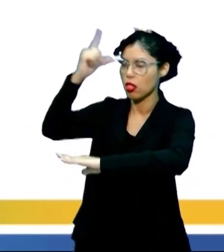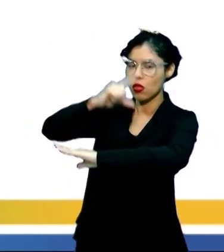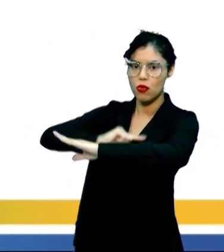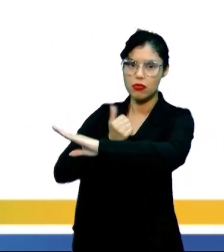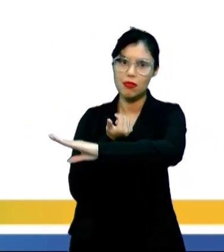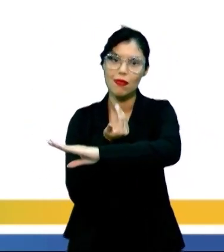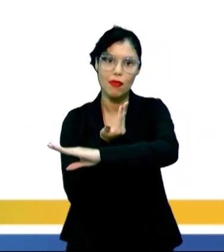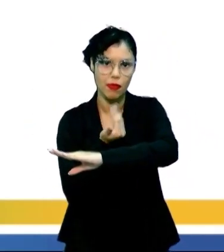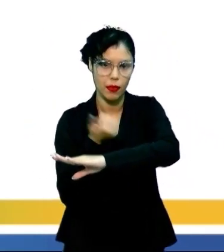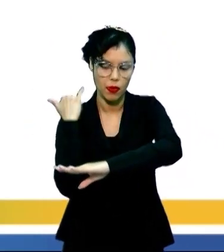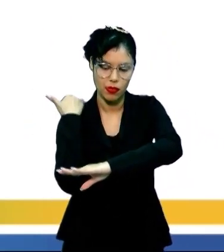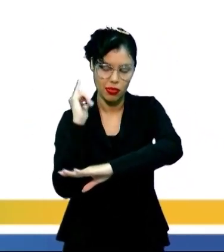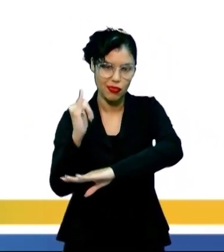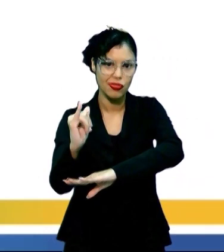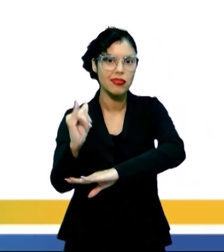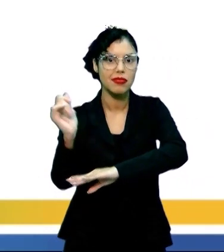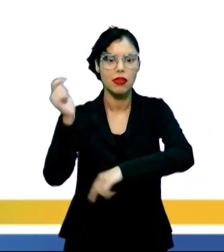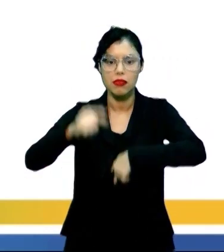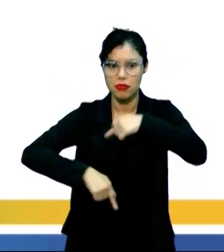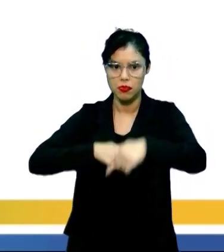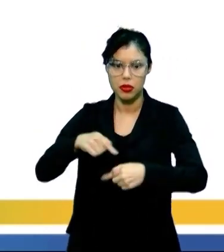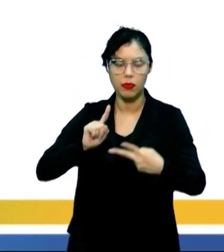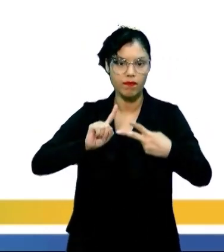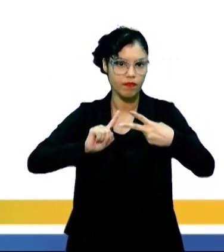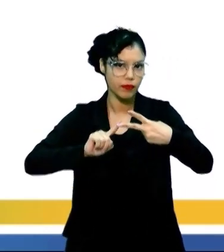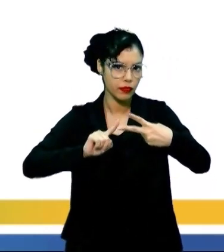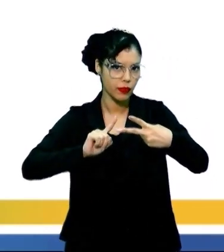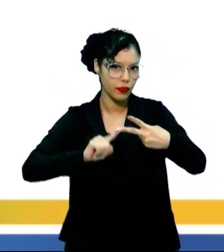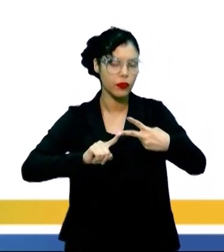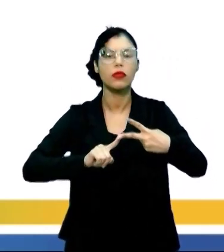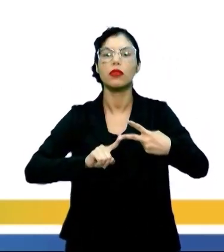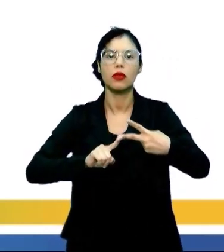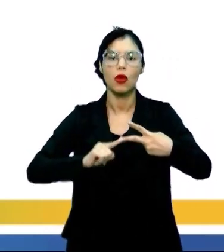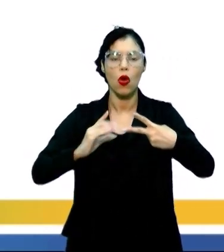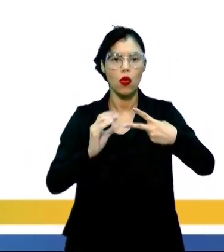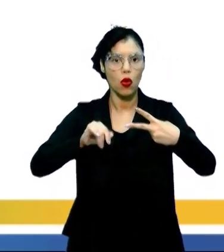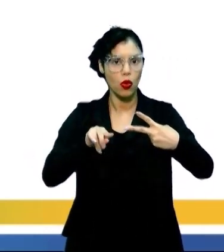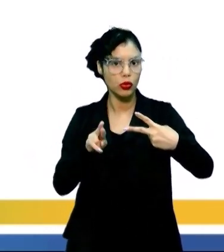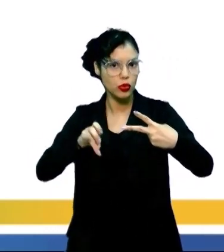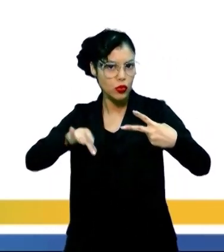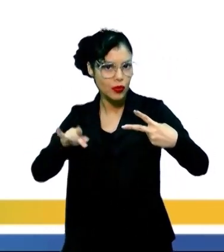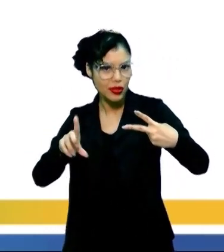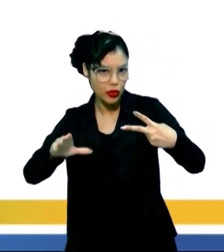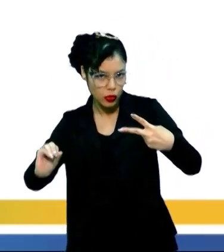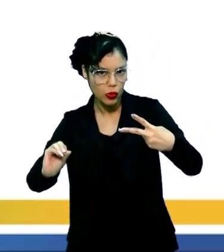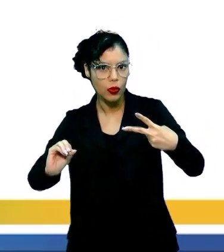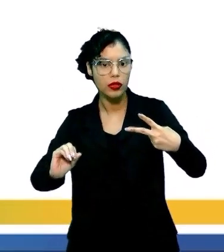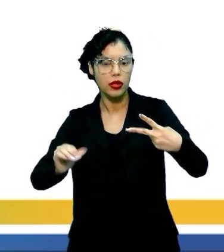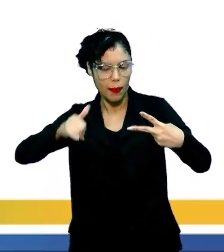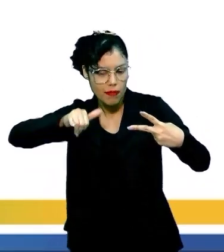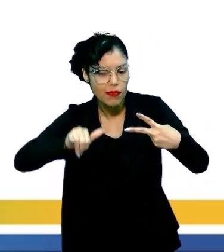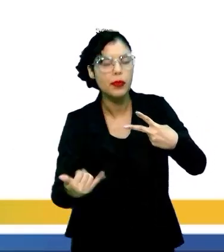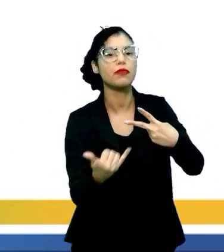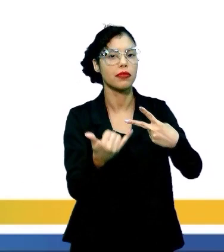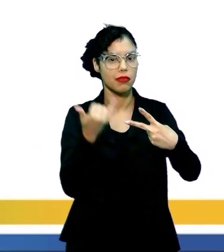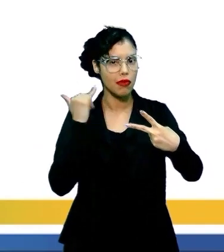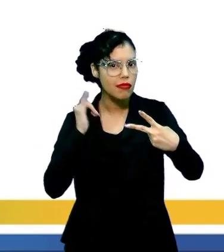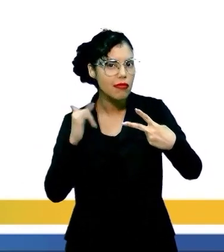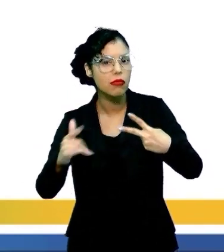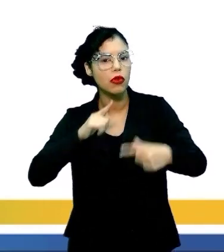energia química. Tem os consumidores, que são os que vão se aproveitar dessa energia